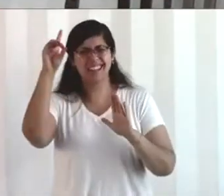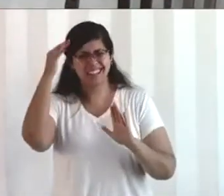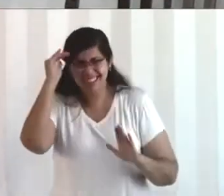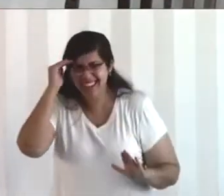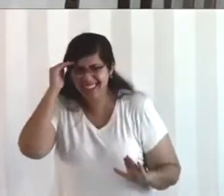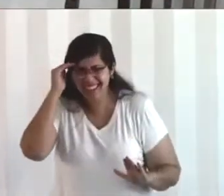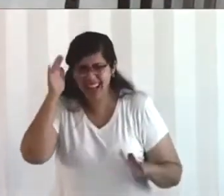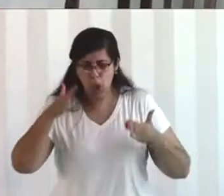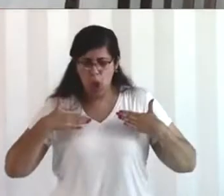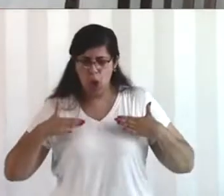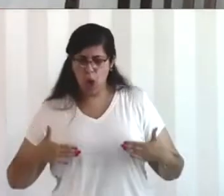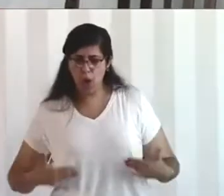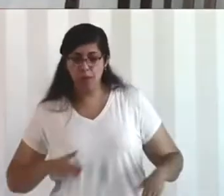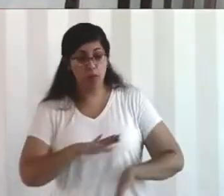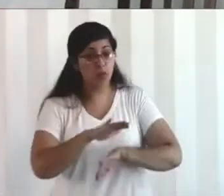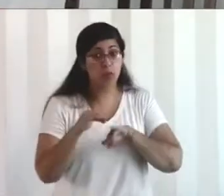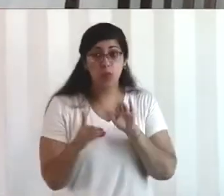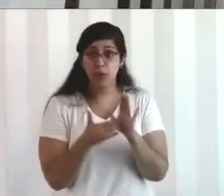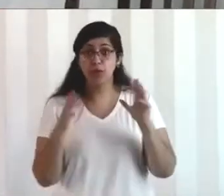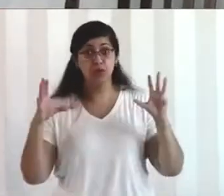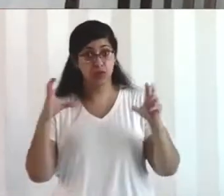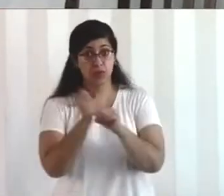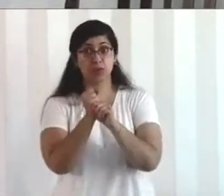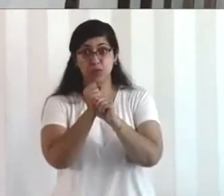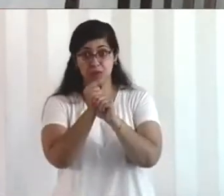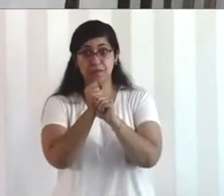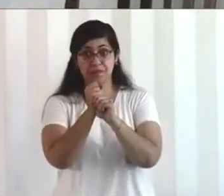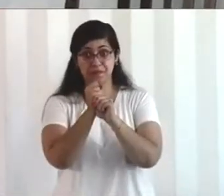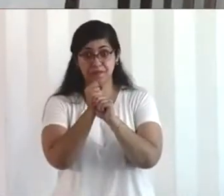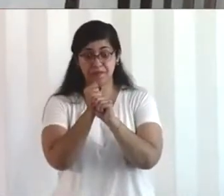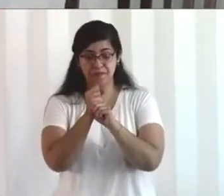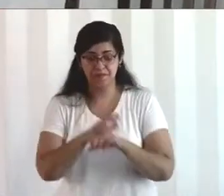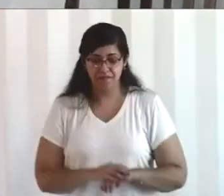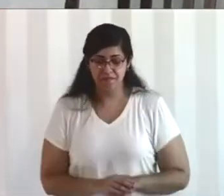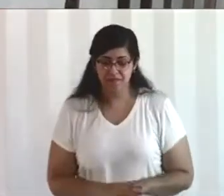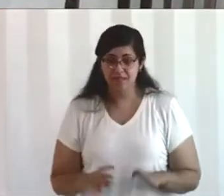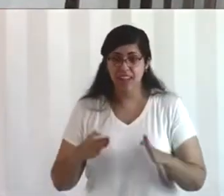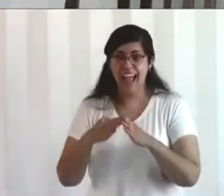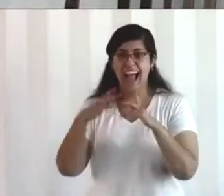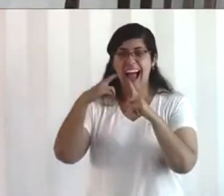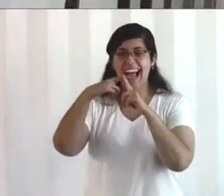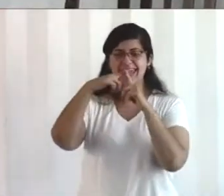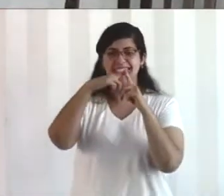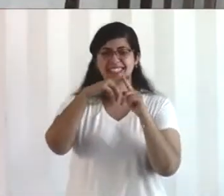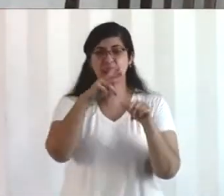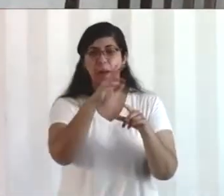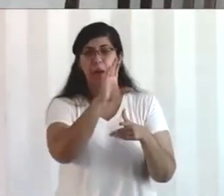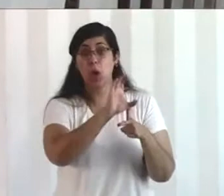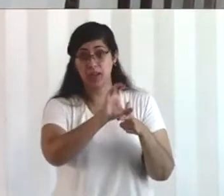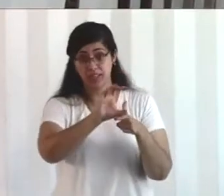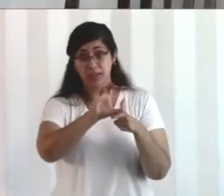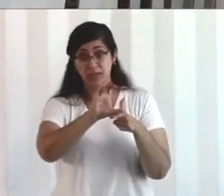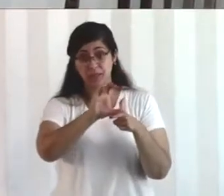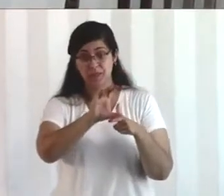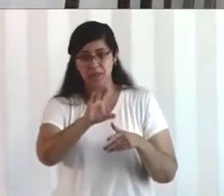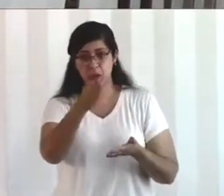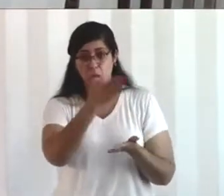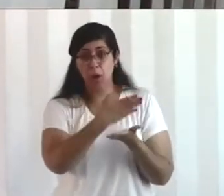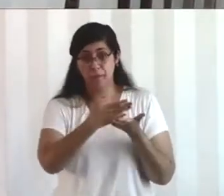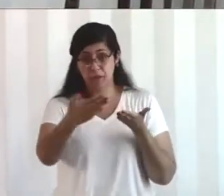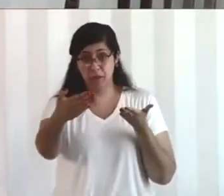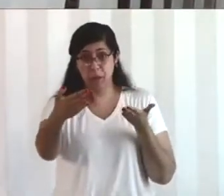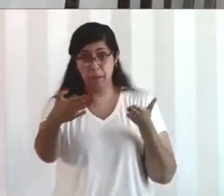somos membros do corpo. Então isso aconteceu na igreja novíssima de Corinto. Mais do que a comunhão